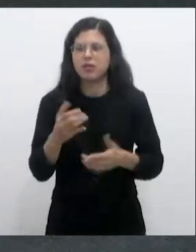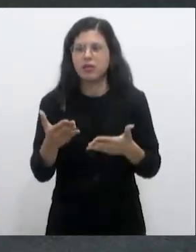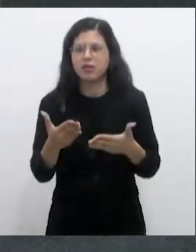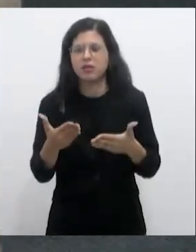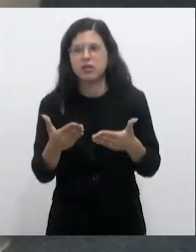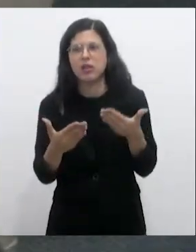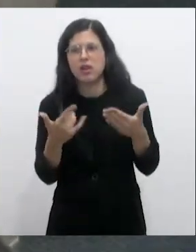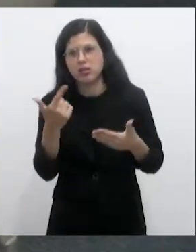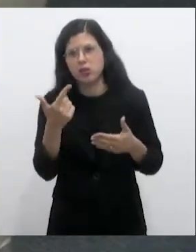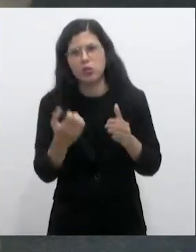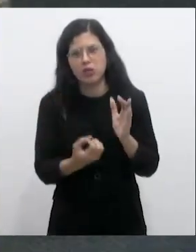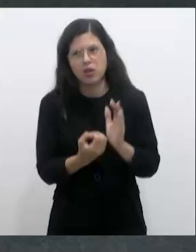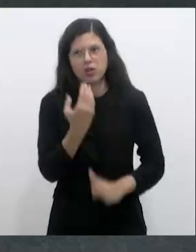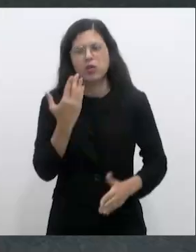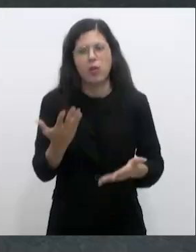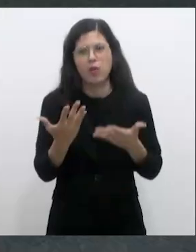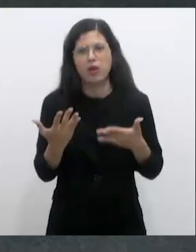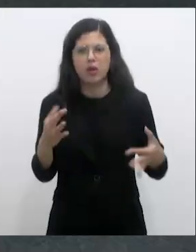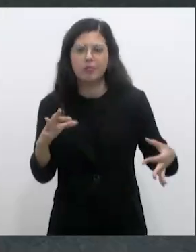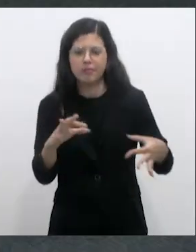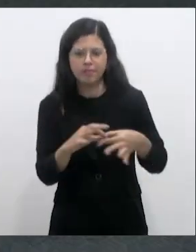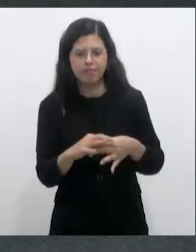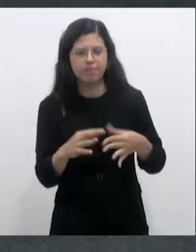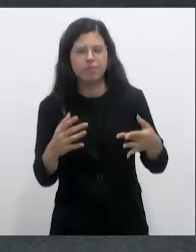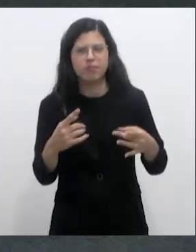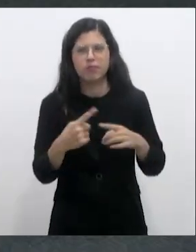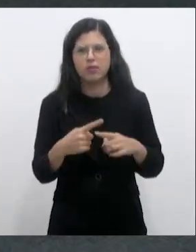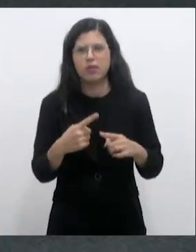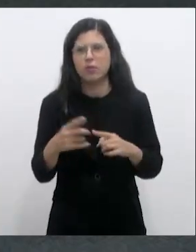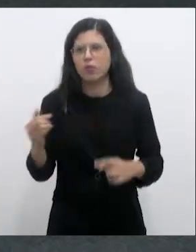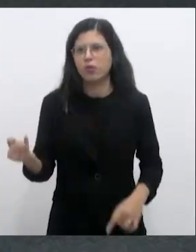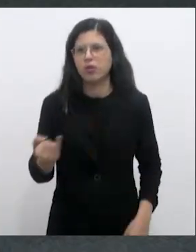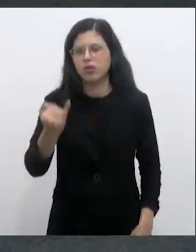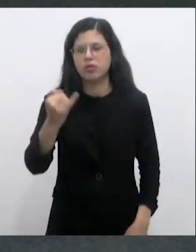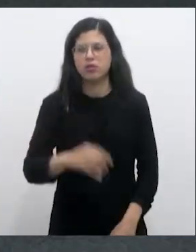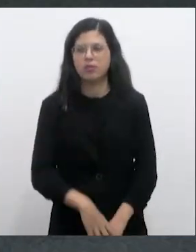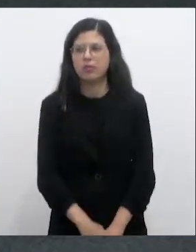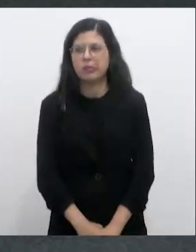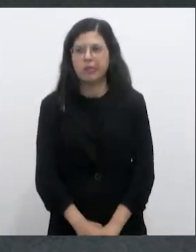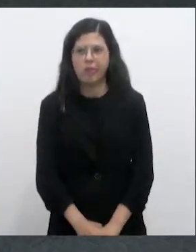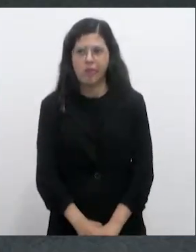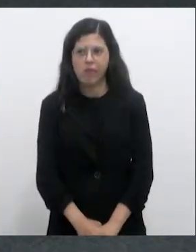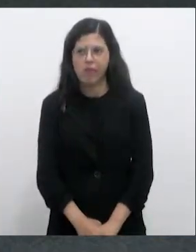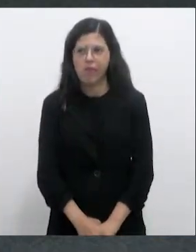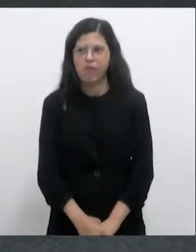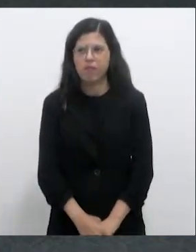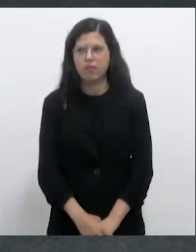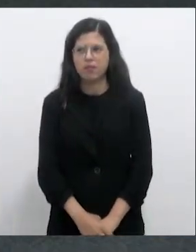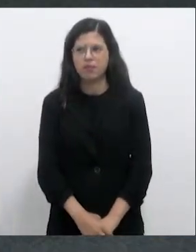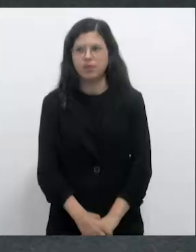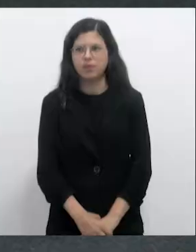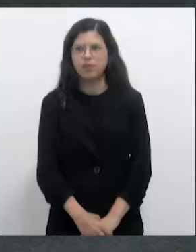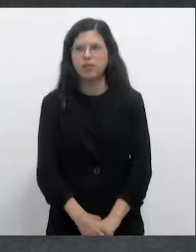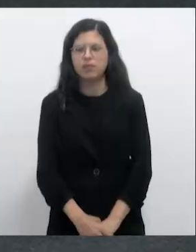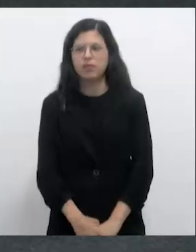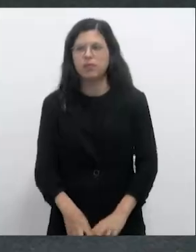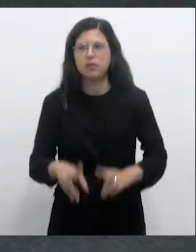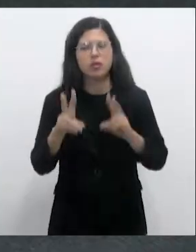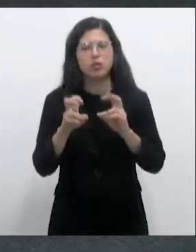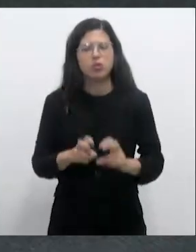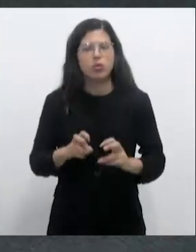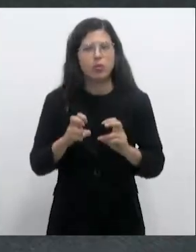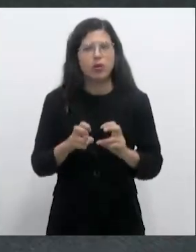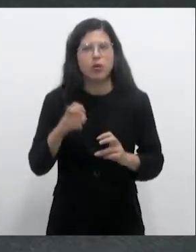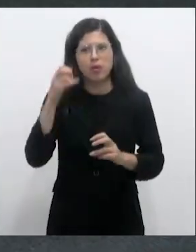autoria, eu gostaria de fazer parte, porque é de suma importância, inclusive na questão de prevenção